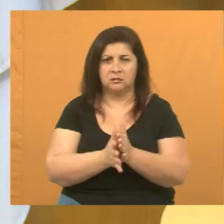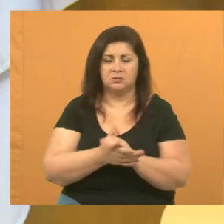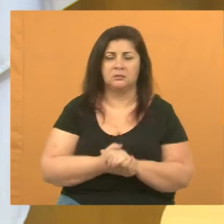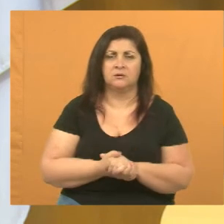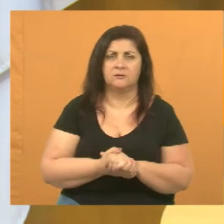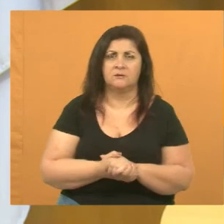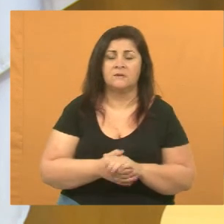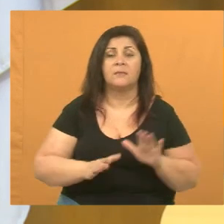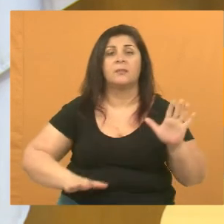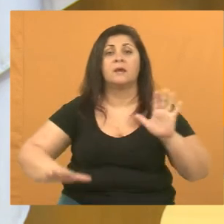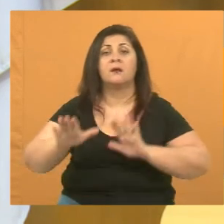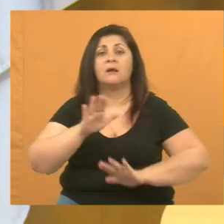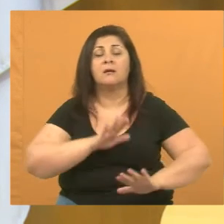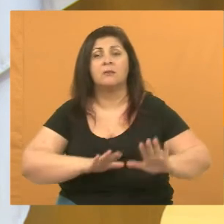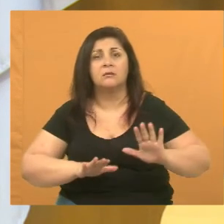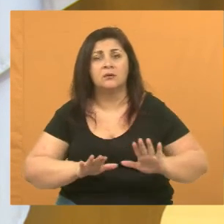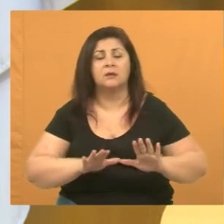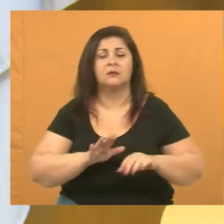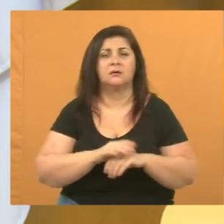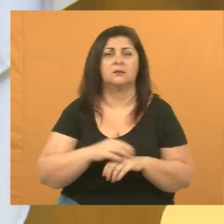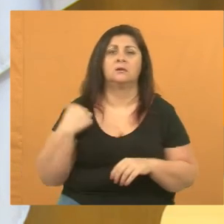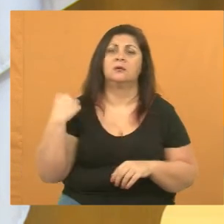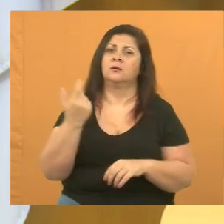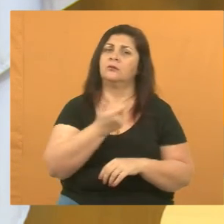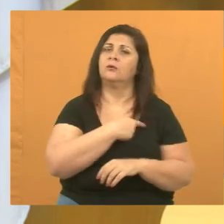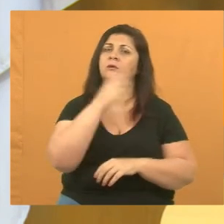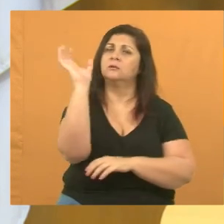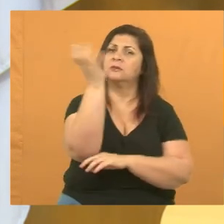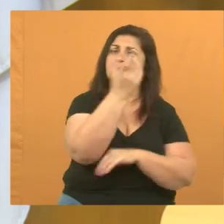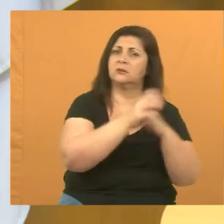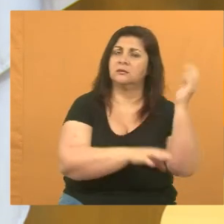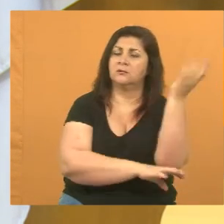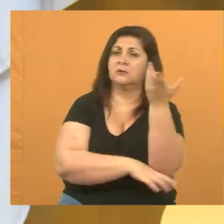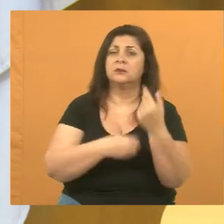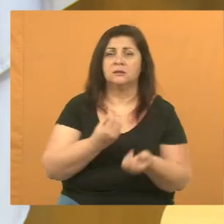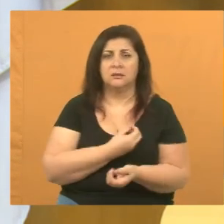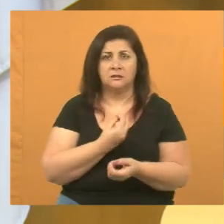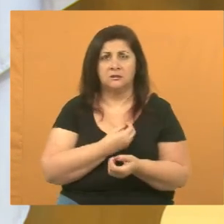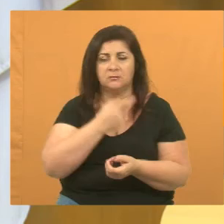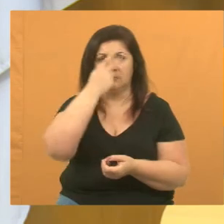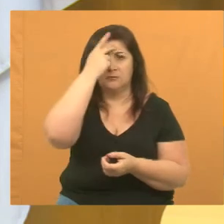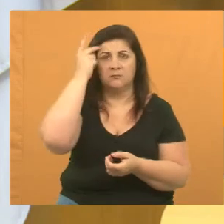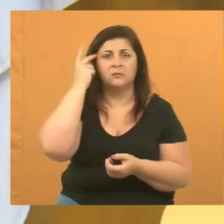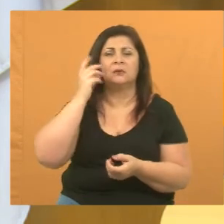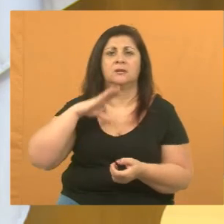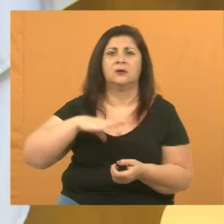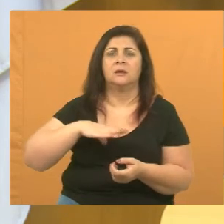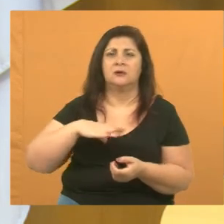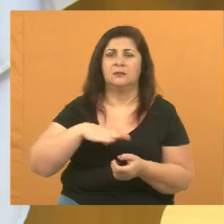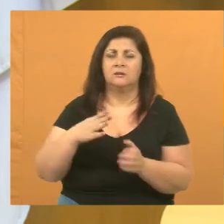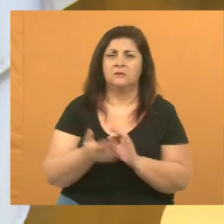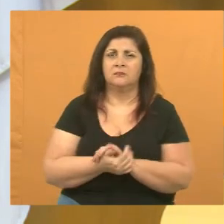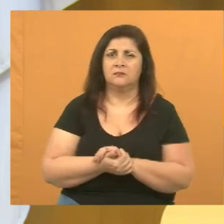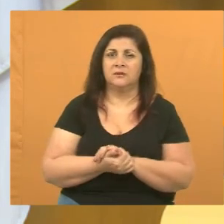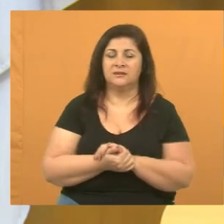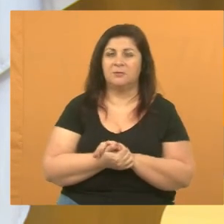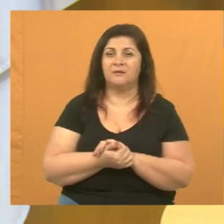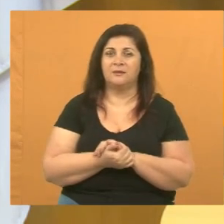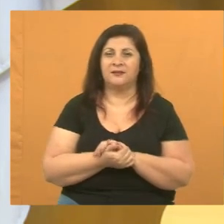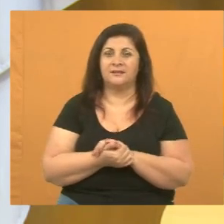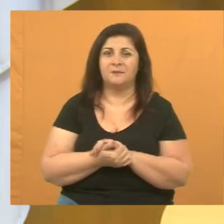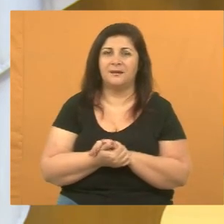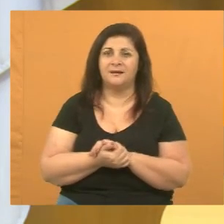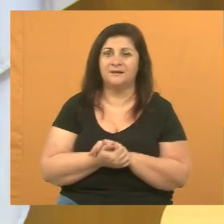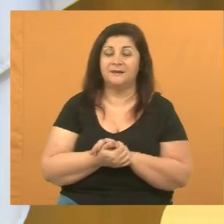é, preservar e cuidar da nossa natureza e da vida dos munícipes da nossa cidade. Então, eu acho